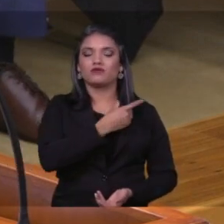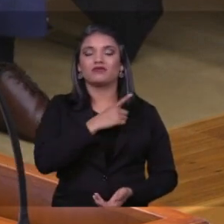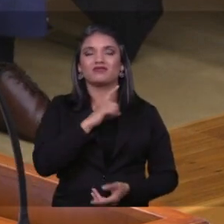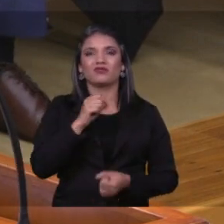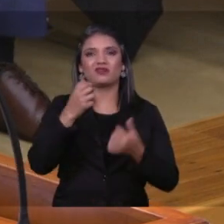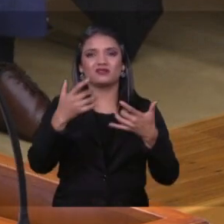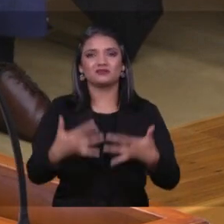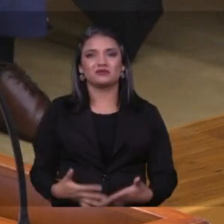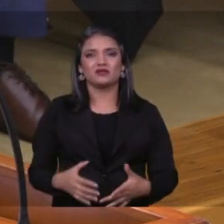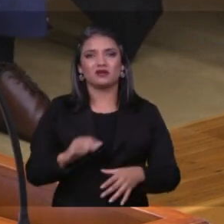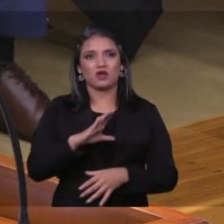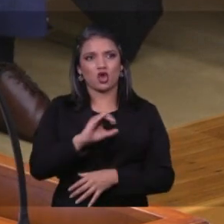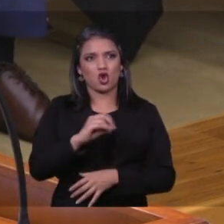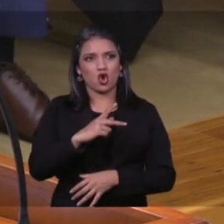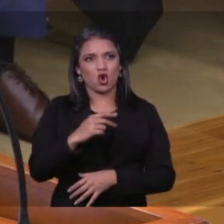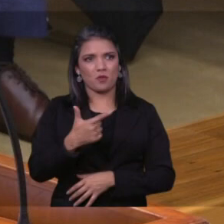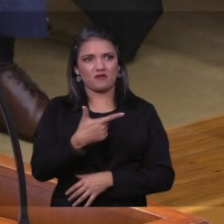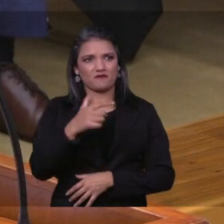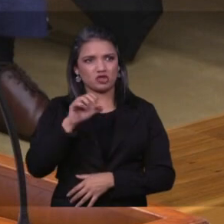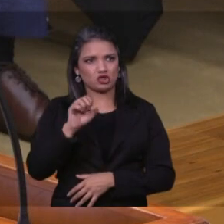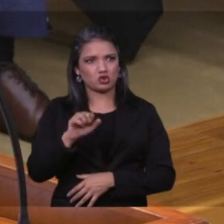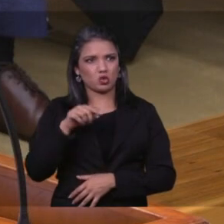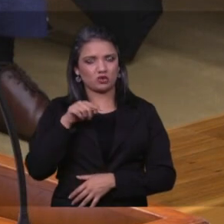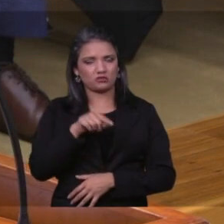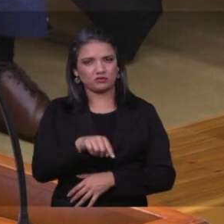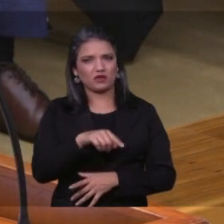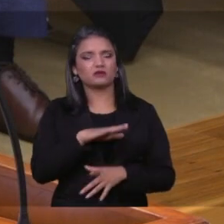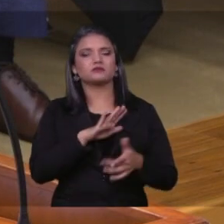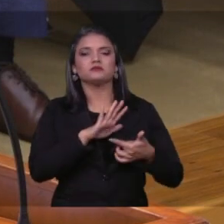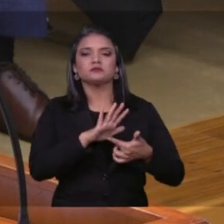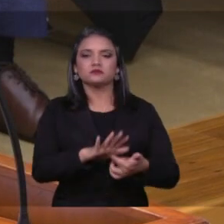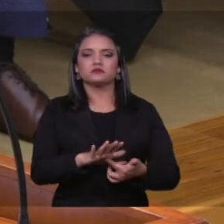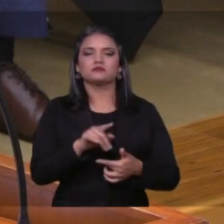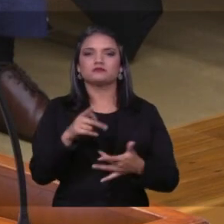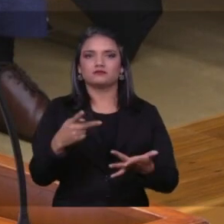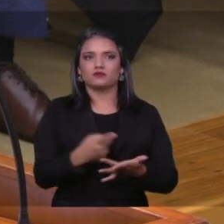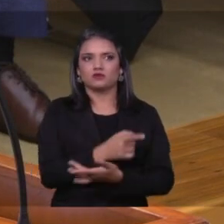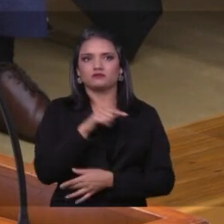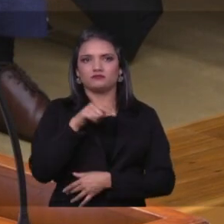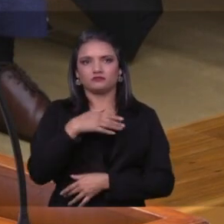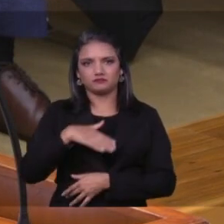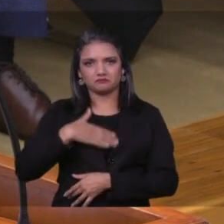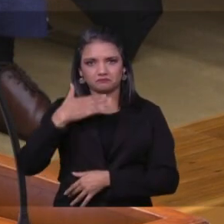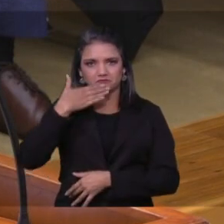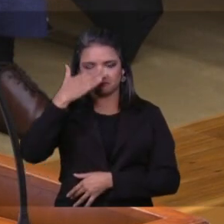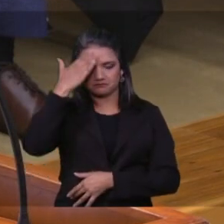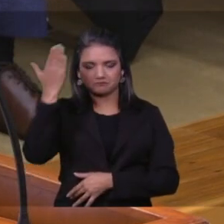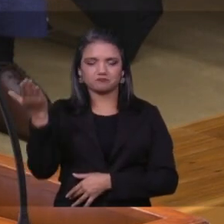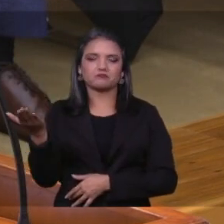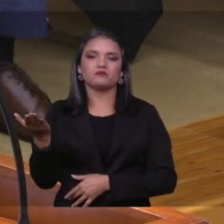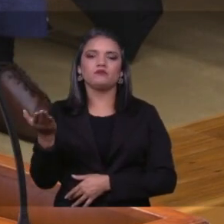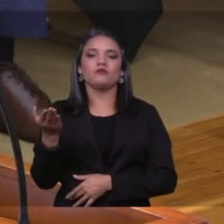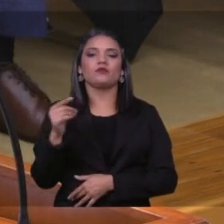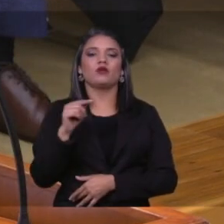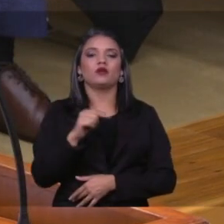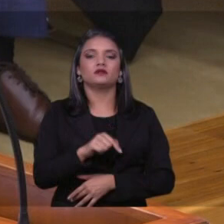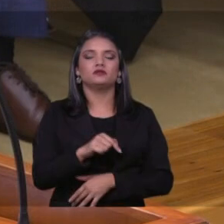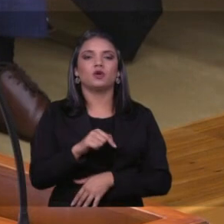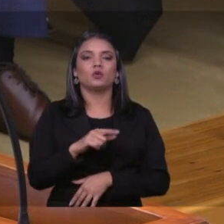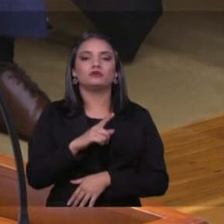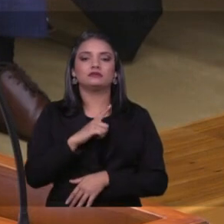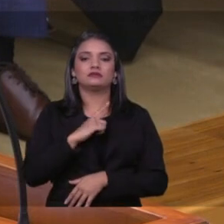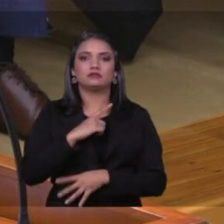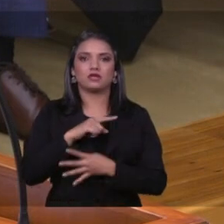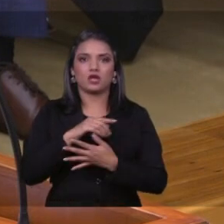na COP28, a Conferência do Clima da ONU, em Dubai, nos Emirados Árabes, a quinta fase do PPCDAM se funda em quatro